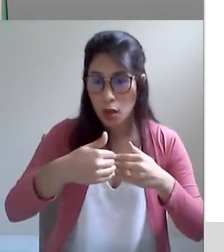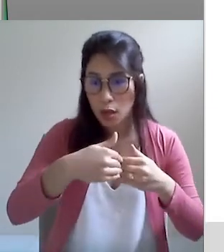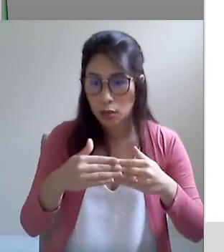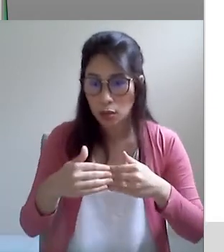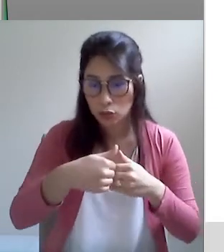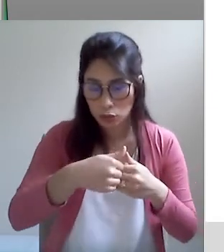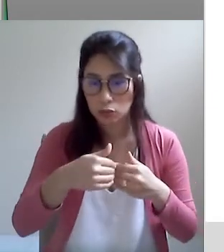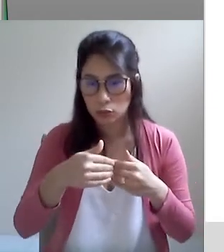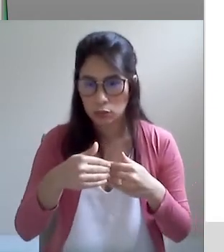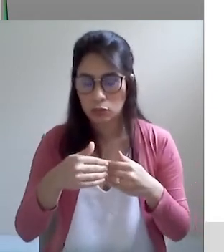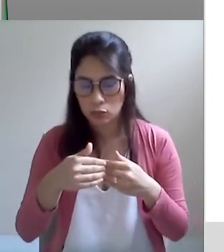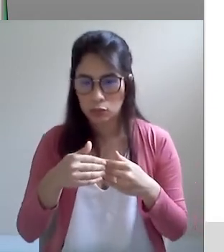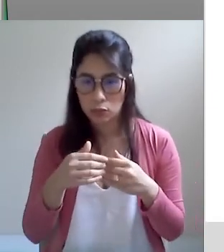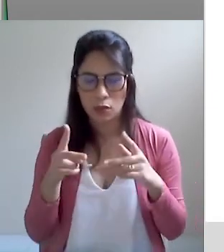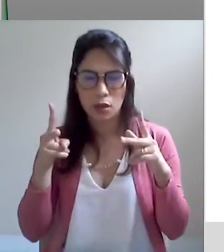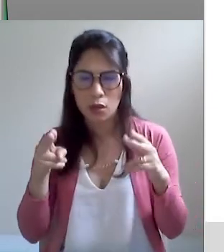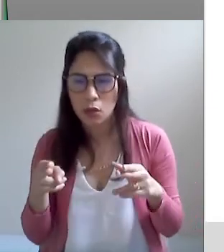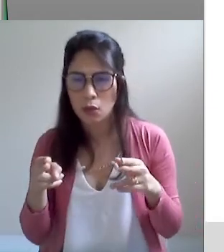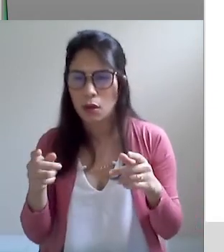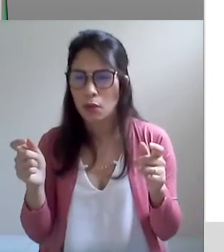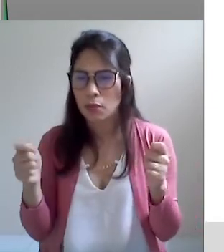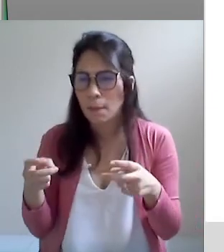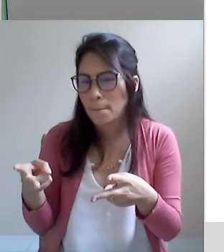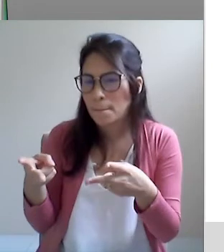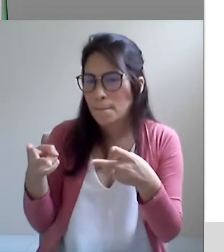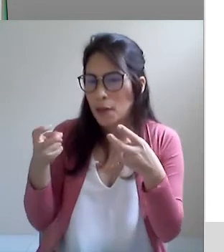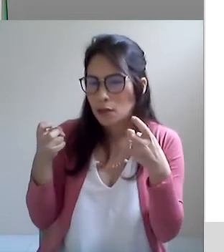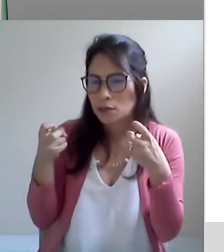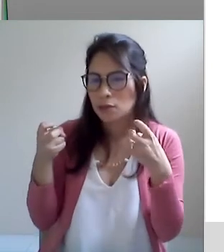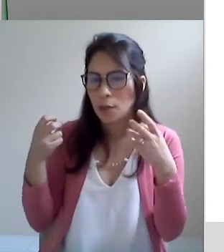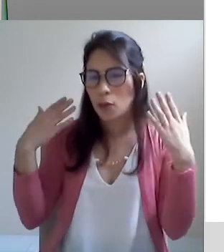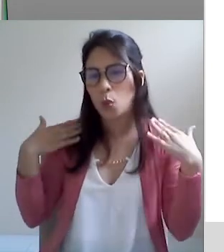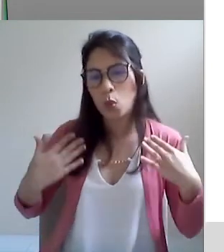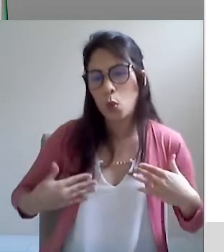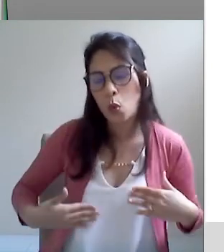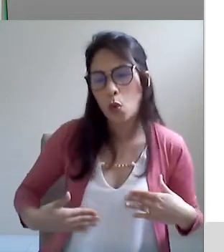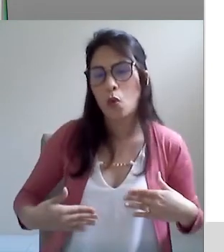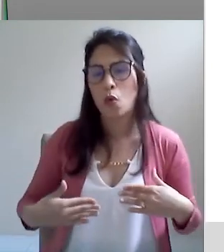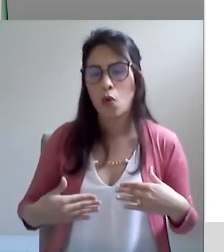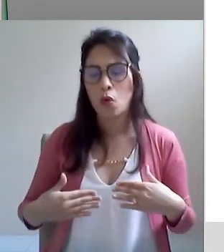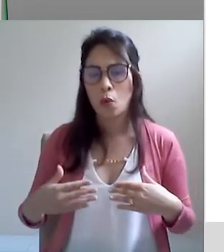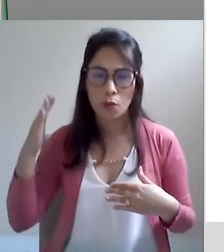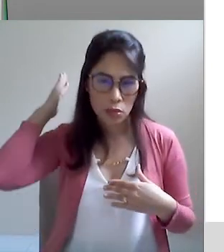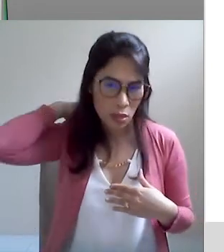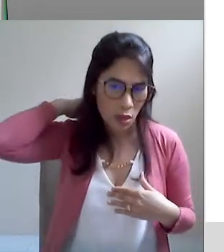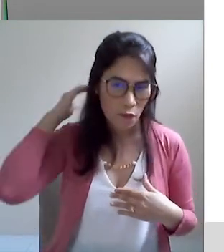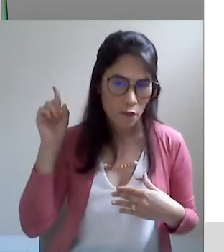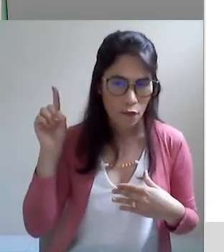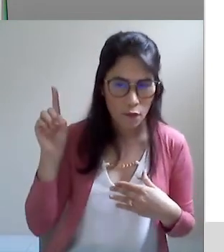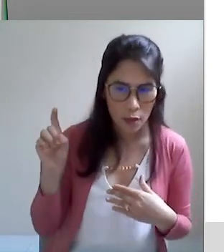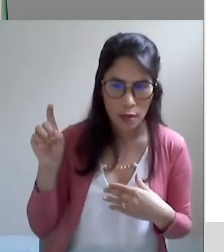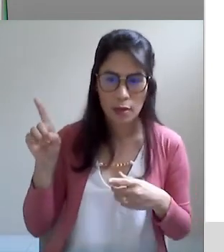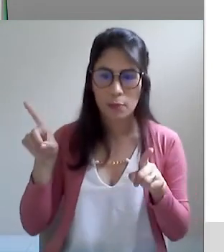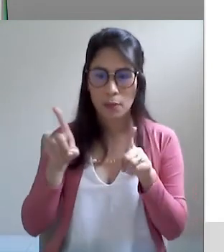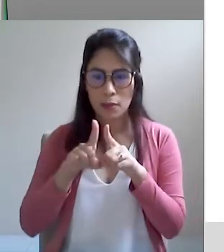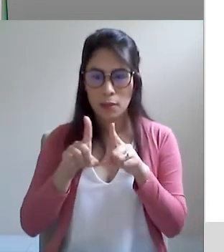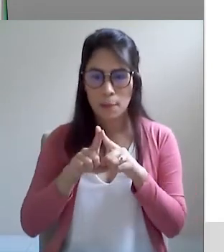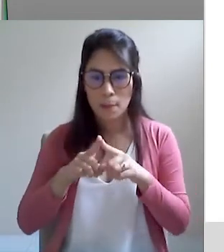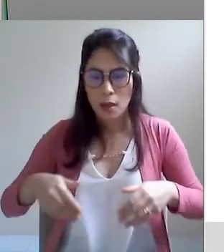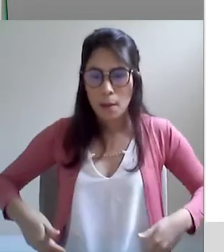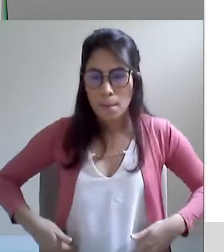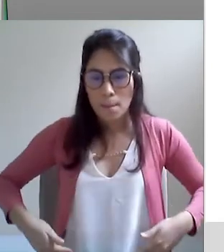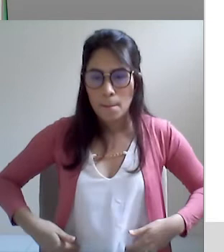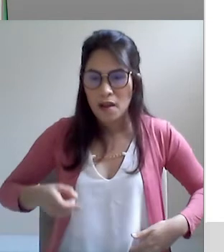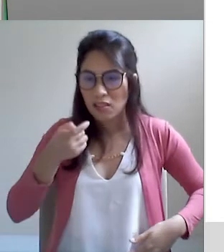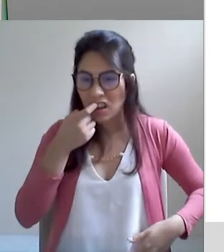o qual substitui um molde prévio cartilaginoso, tal como pode ser observado nas